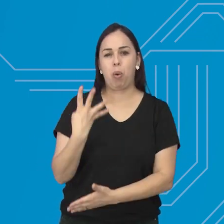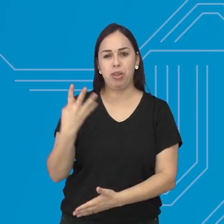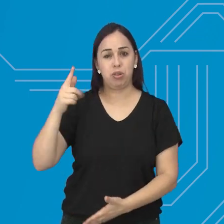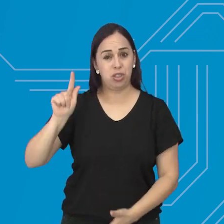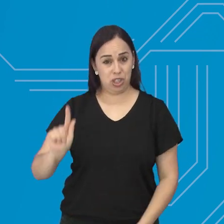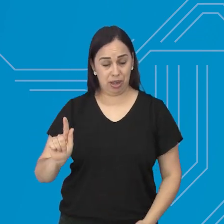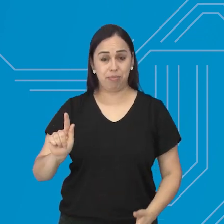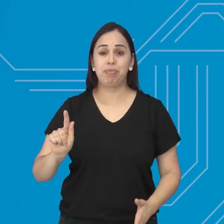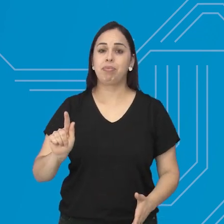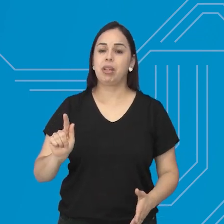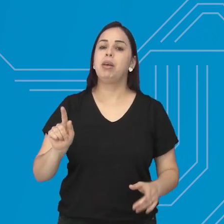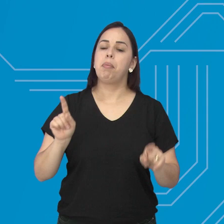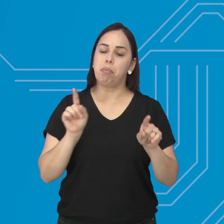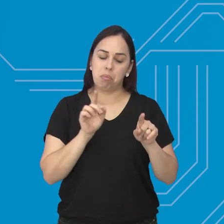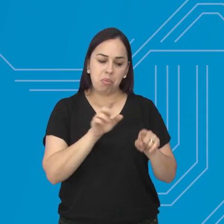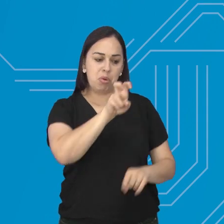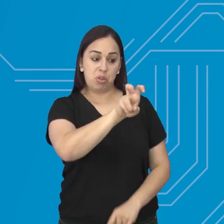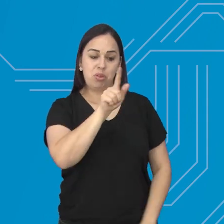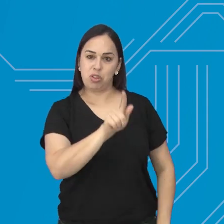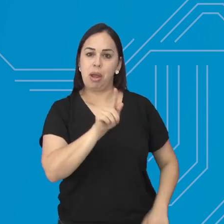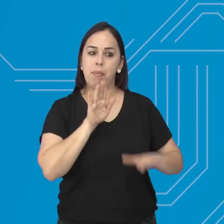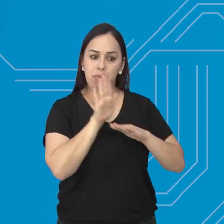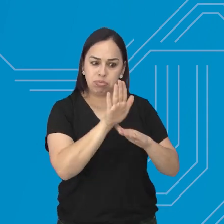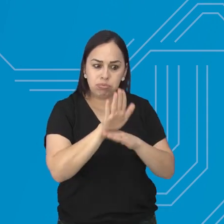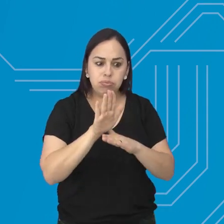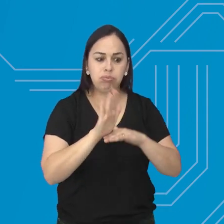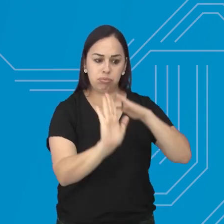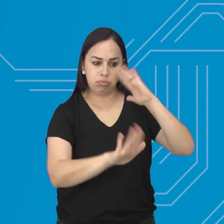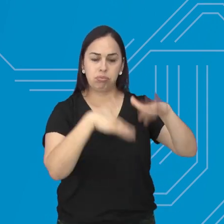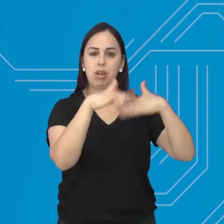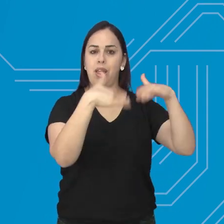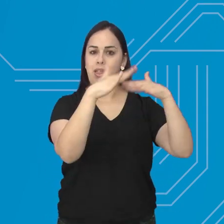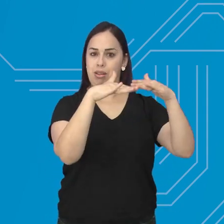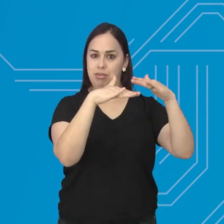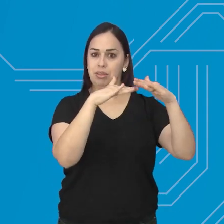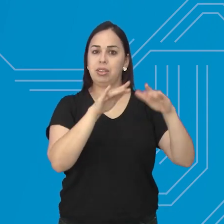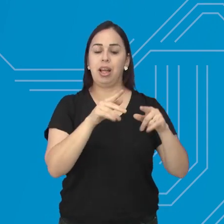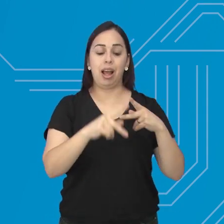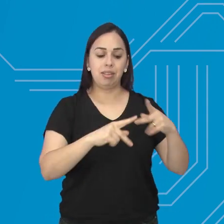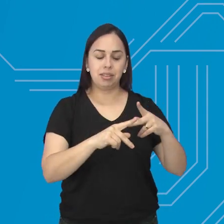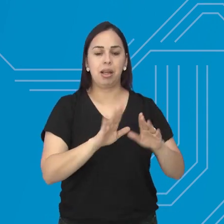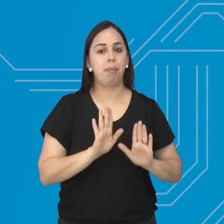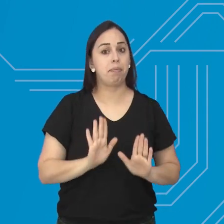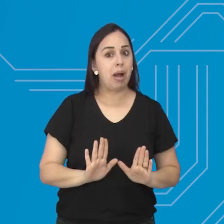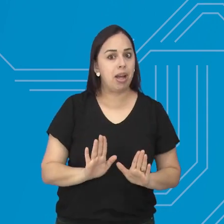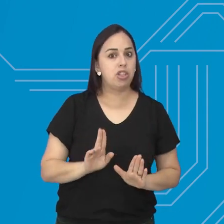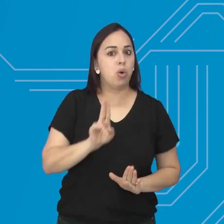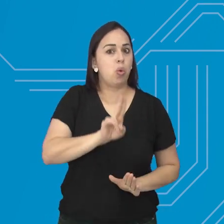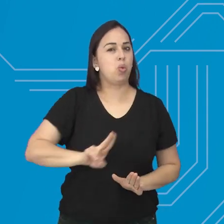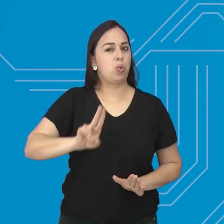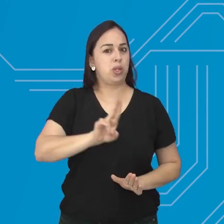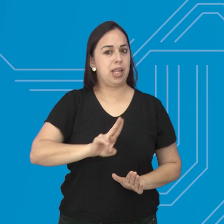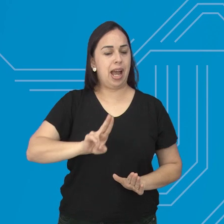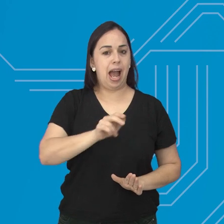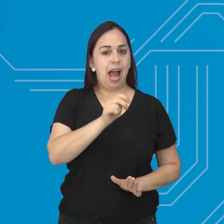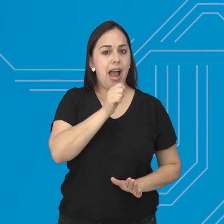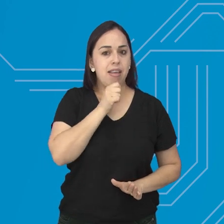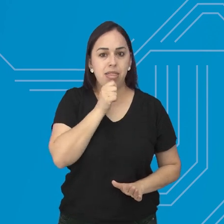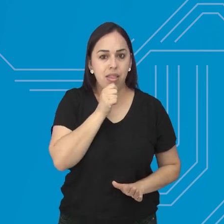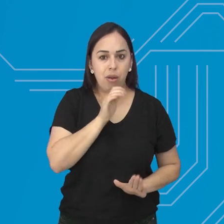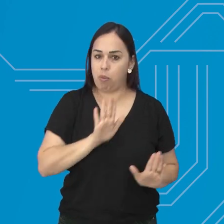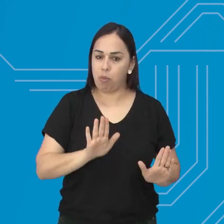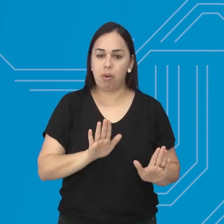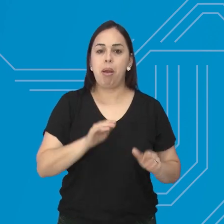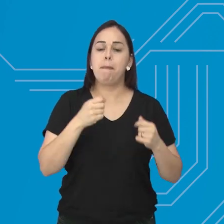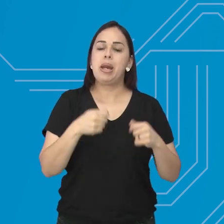mais veloz que o 4G e por isso também pode contribuir e muito no desenvolvimento da cidade. Mas até